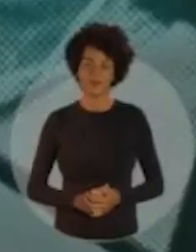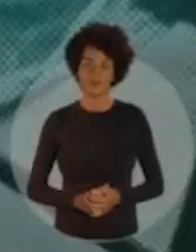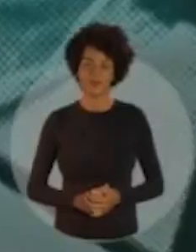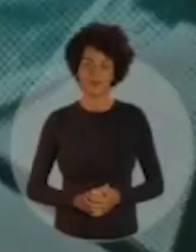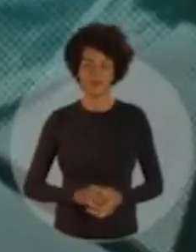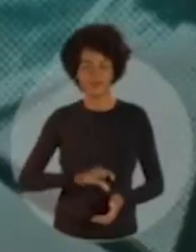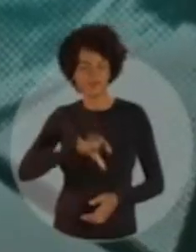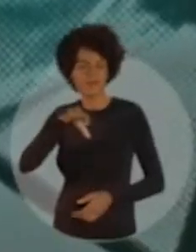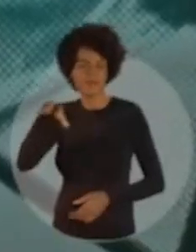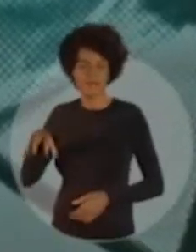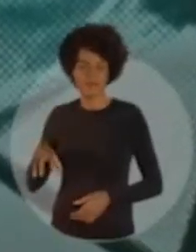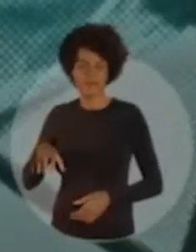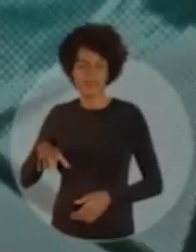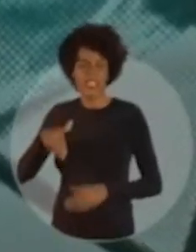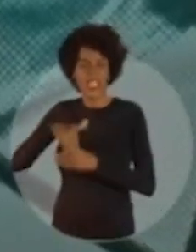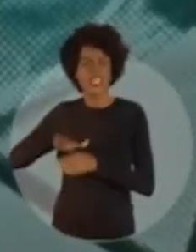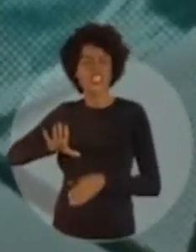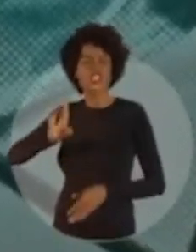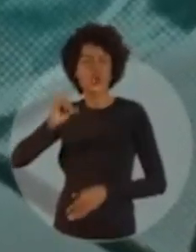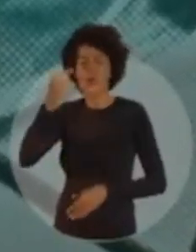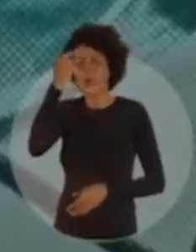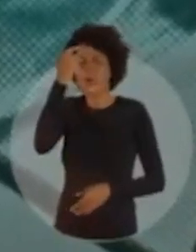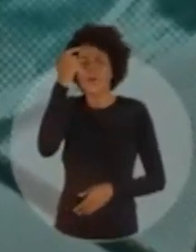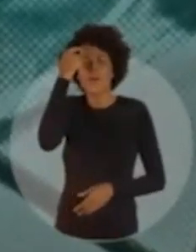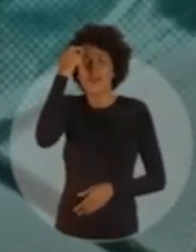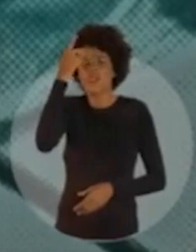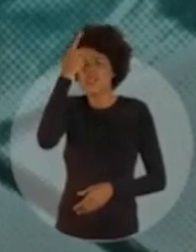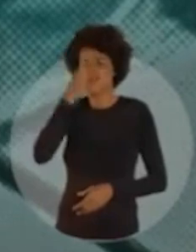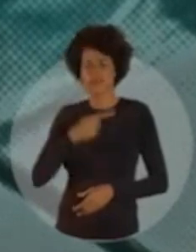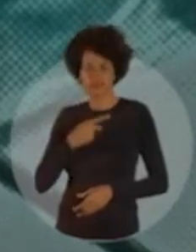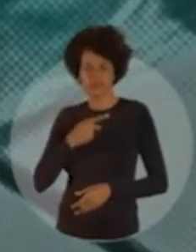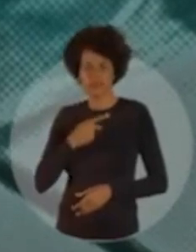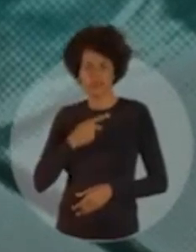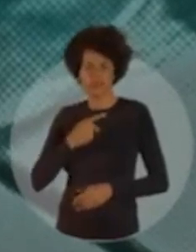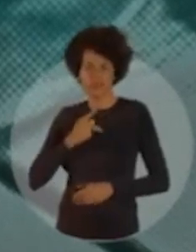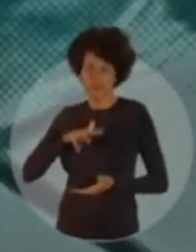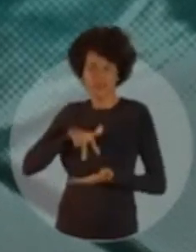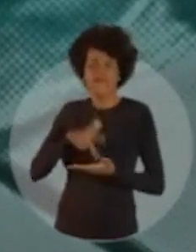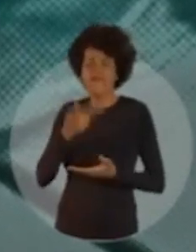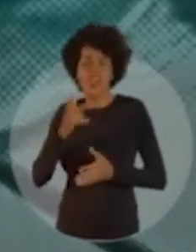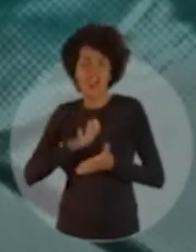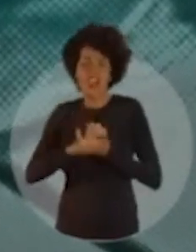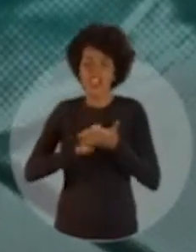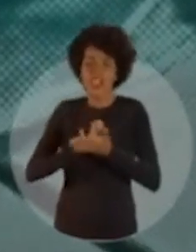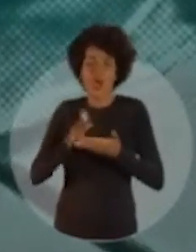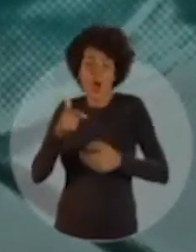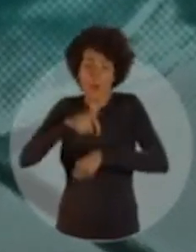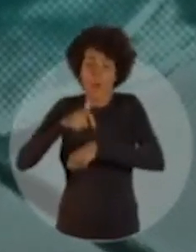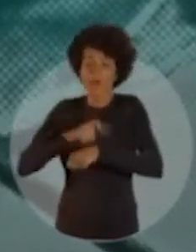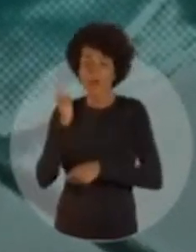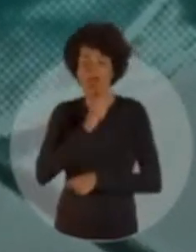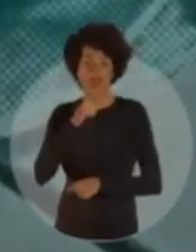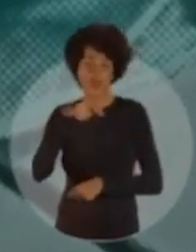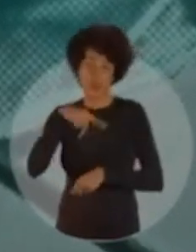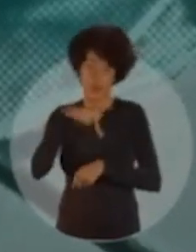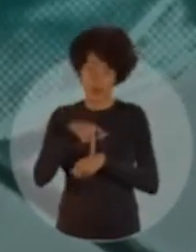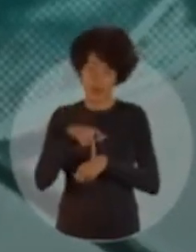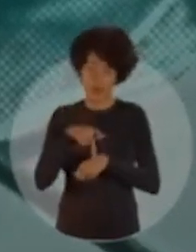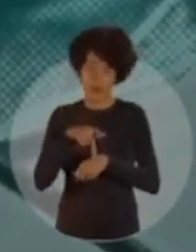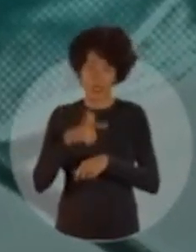do outro lado um candidato que só pensa nele mesmo não se posiciona em um momento tão grave do nosso país